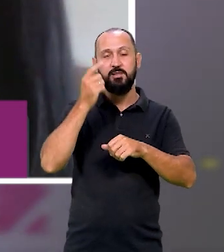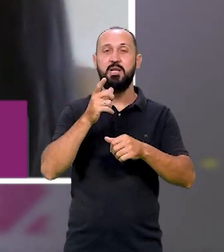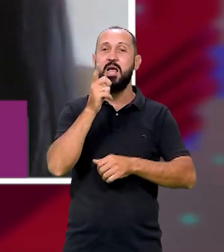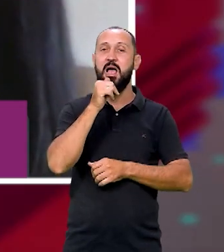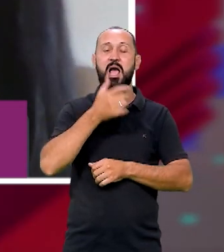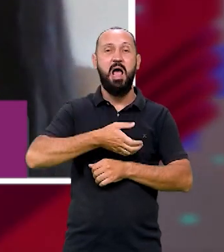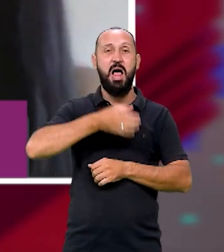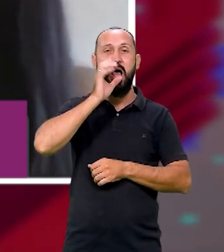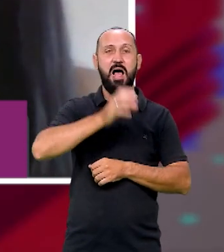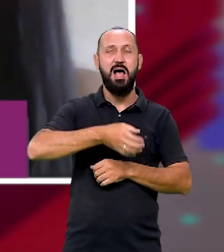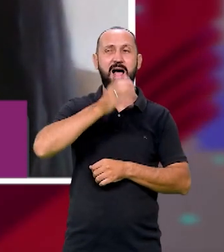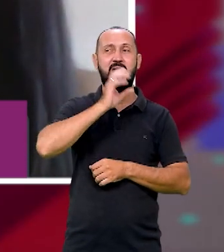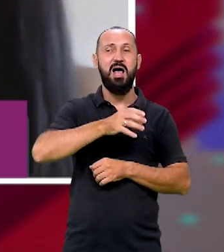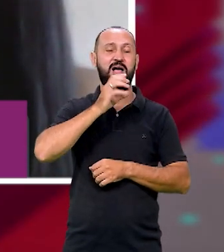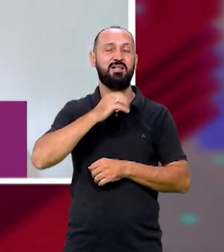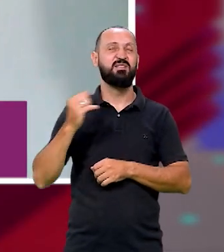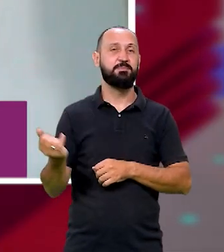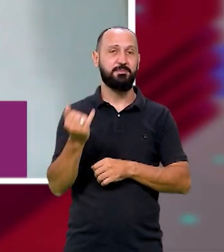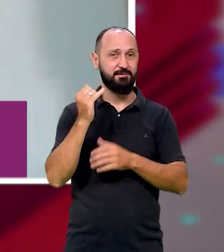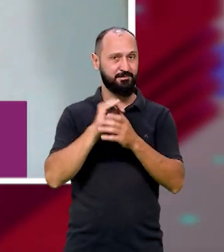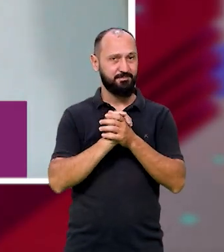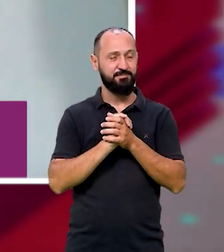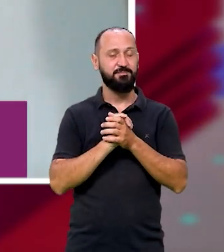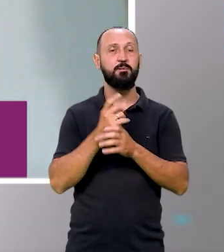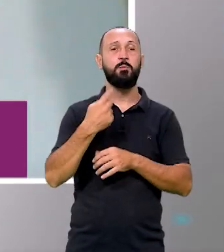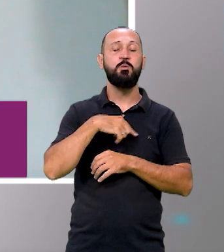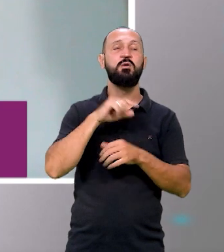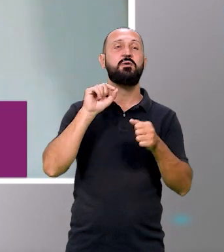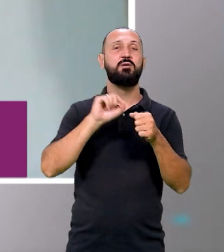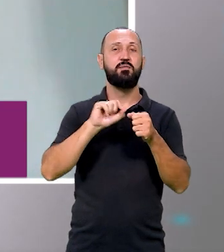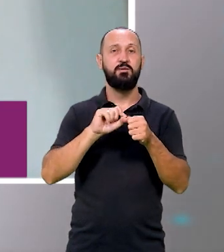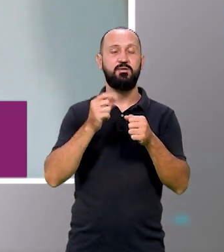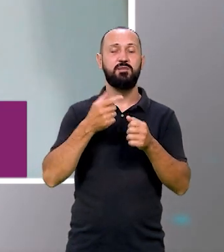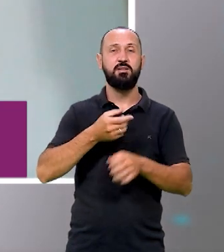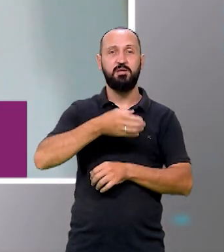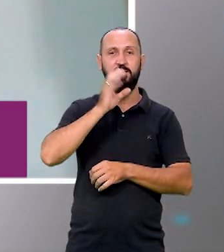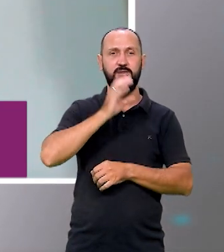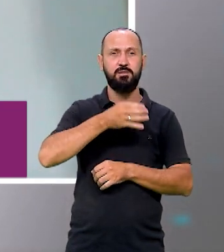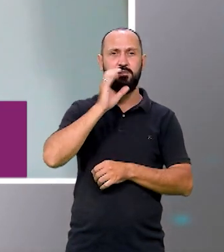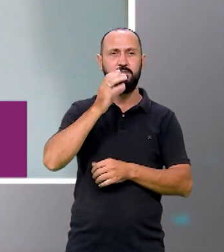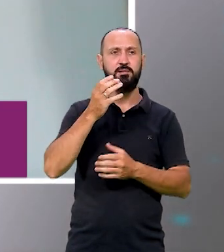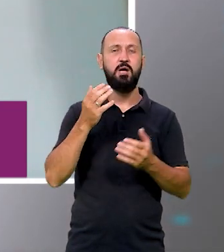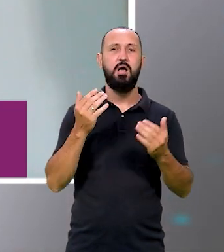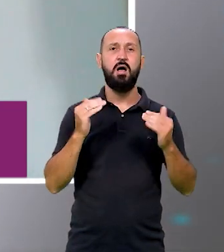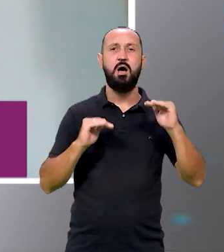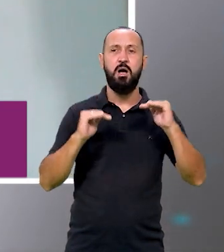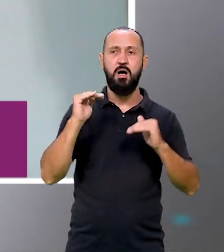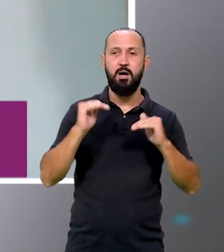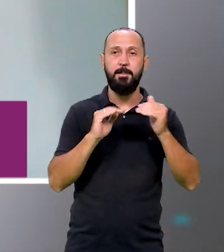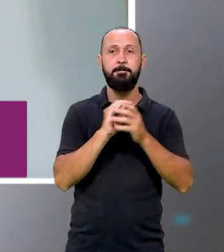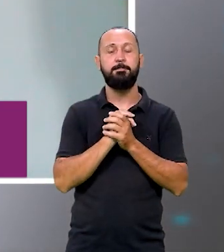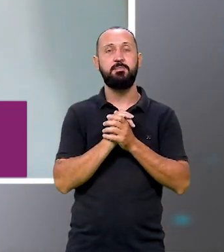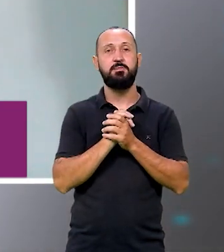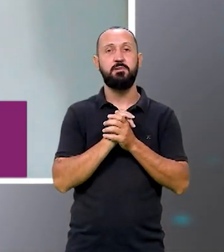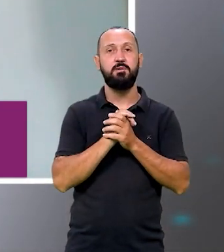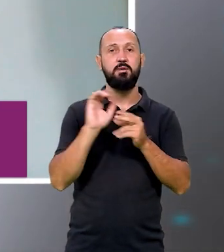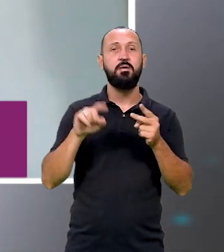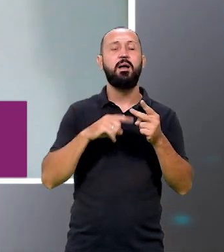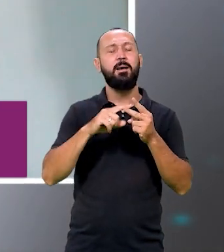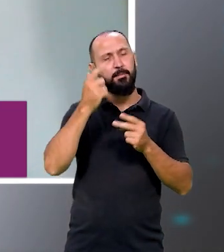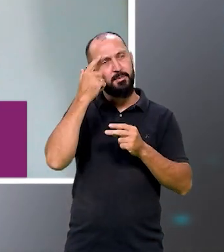pensamos na hidratação, um ponto muito importante é a gente realizar a hidratação ao longo do dia de forma equilibrada.